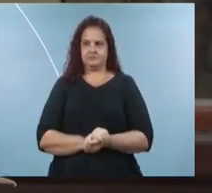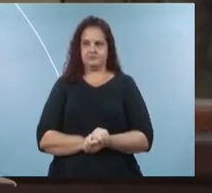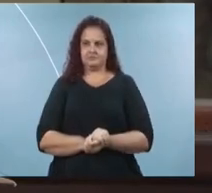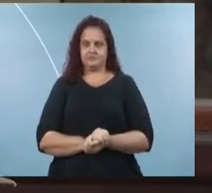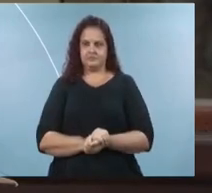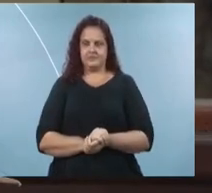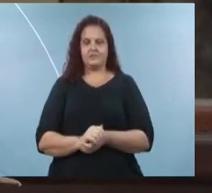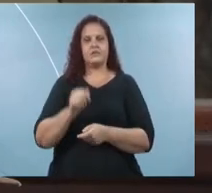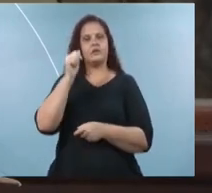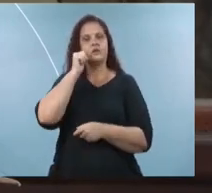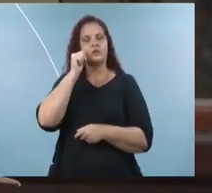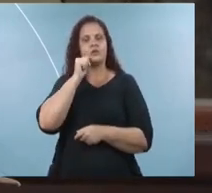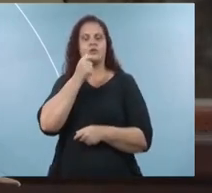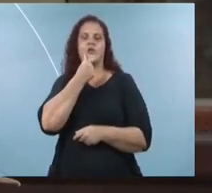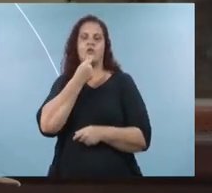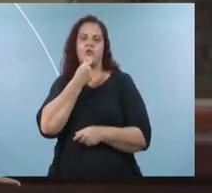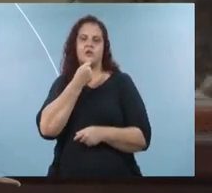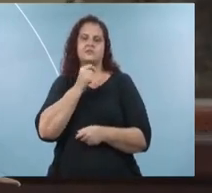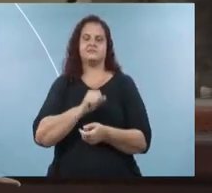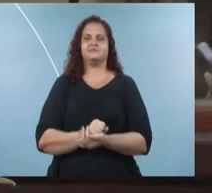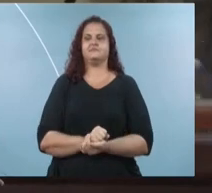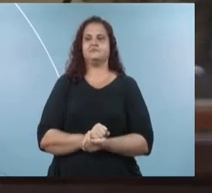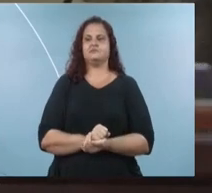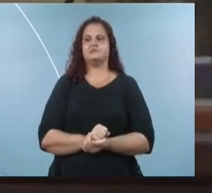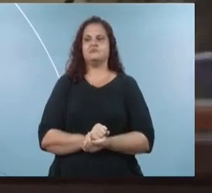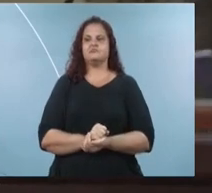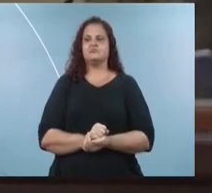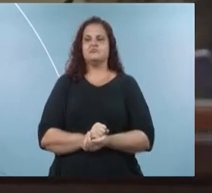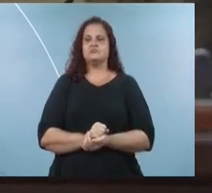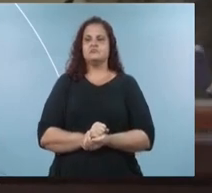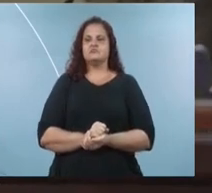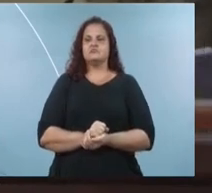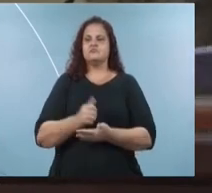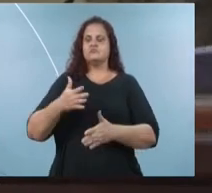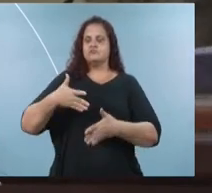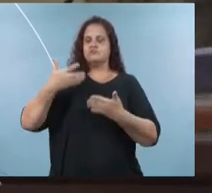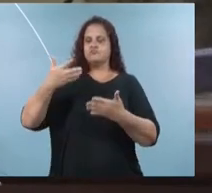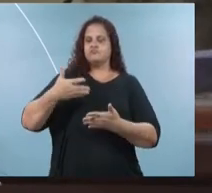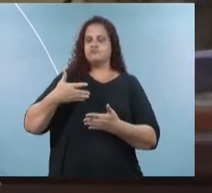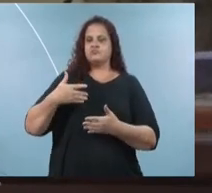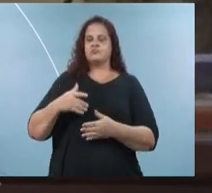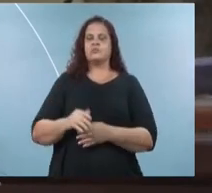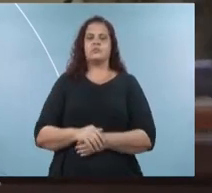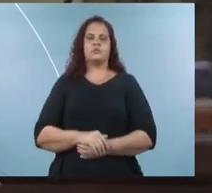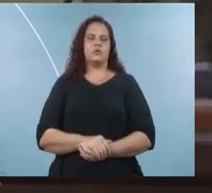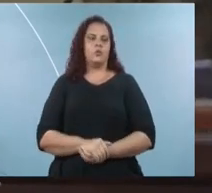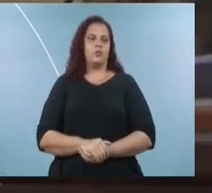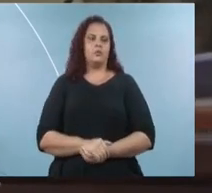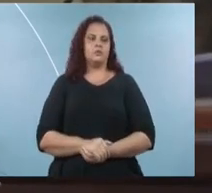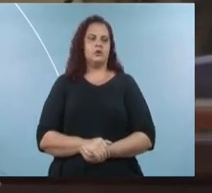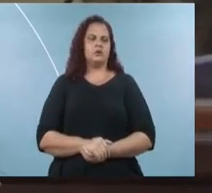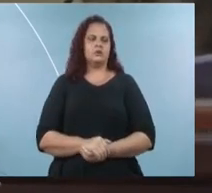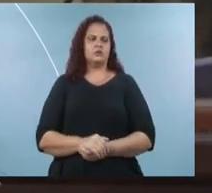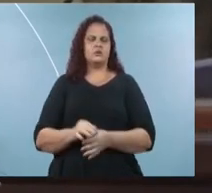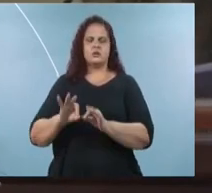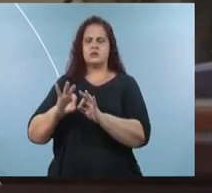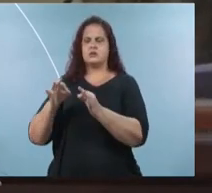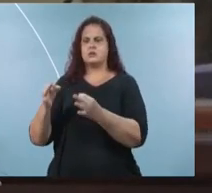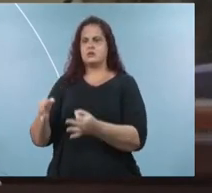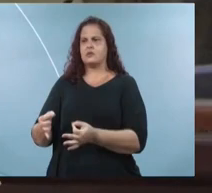minhas senhoras. É com grande honra e humildade que estou aqui hoje para